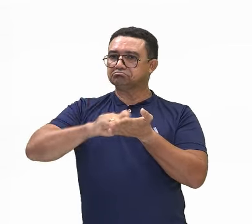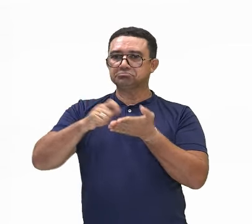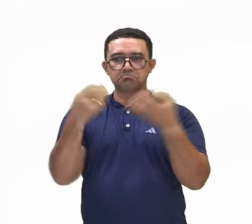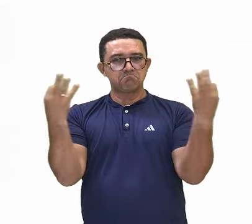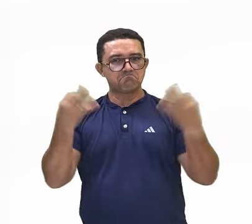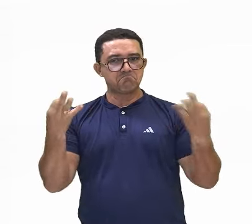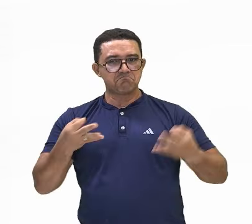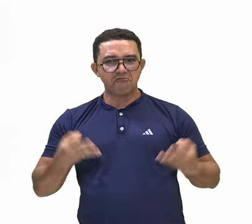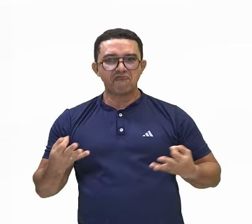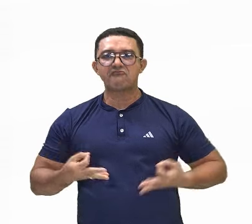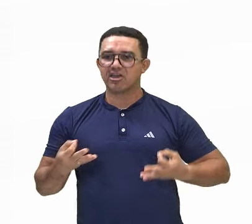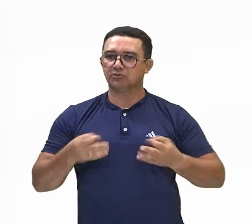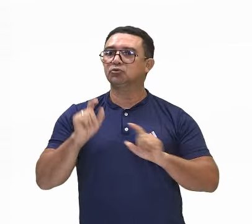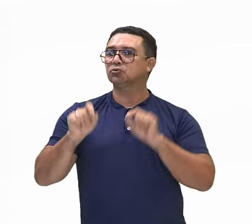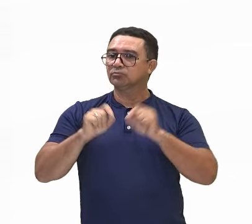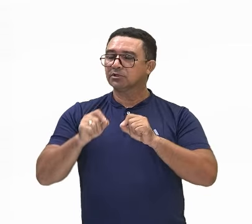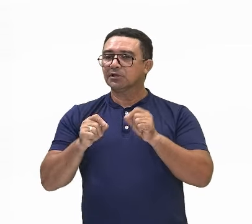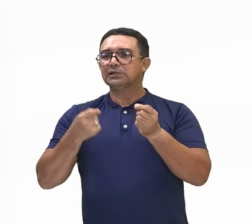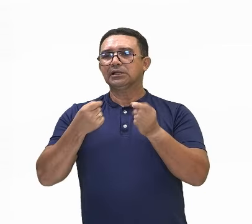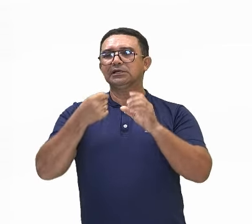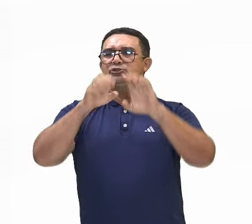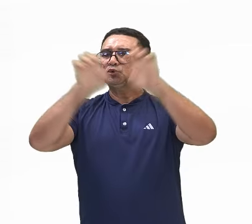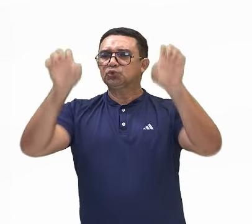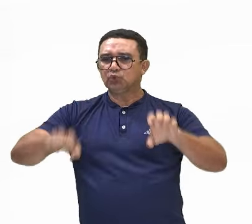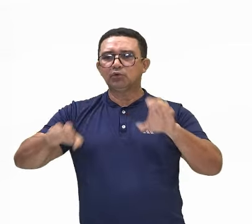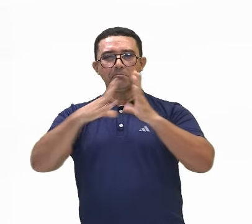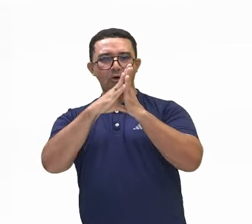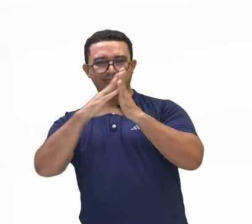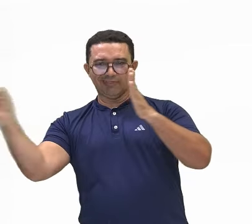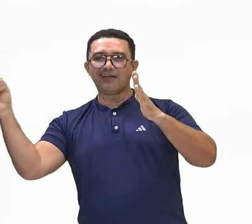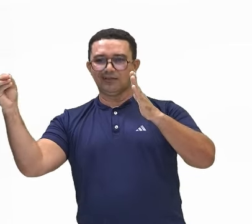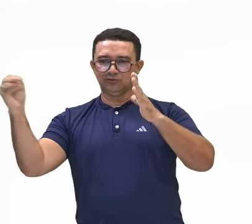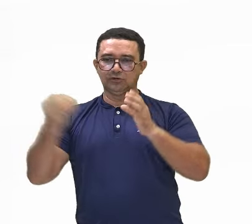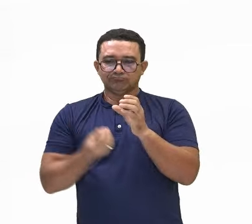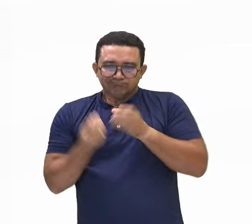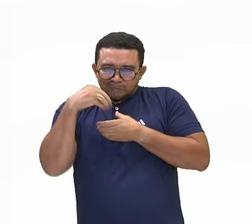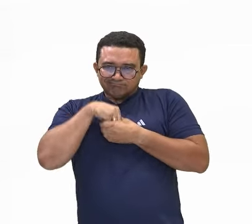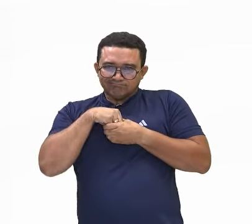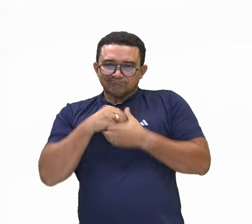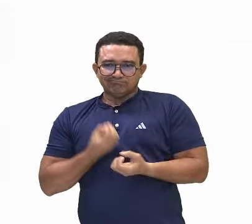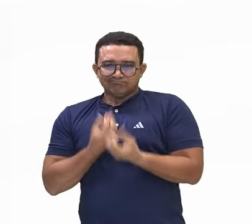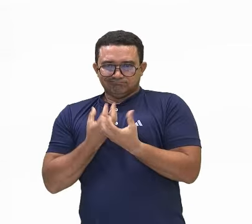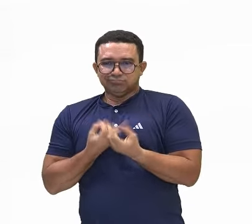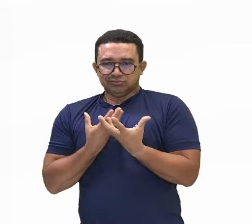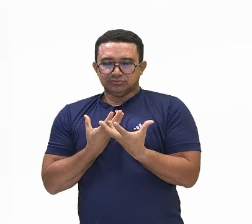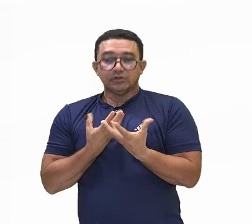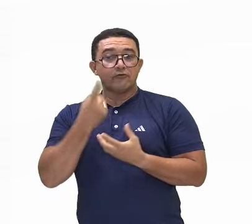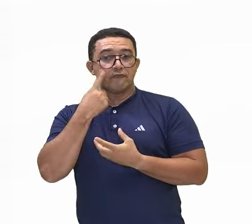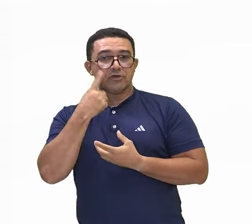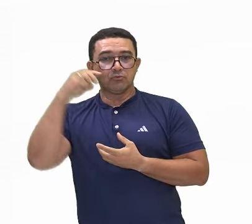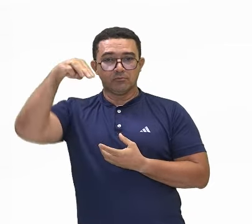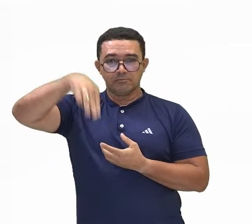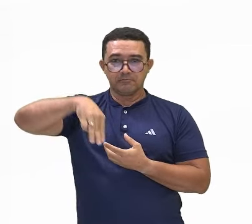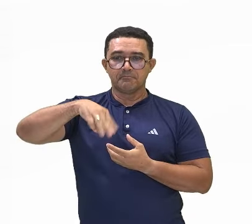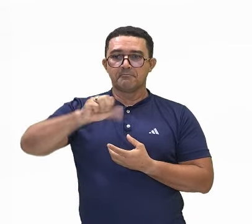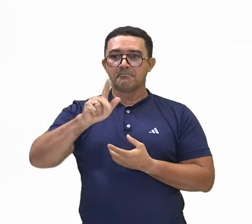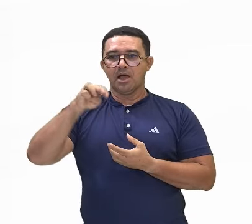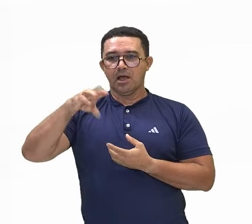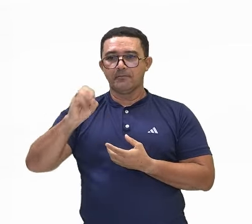qualidade, conforme exigido pelo parnasianismo. Escreveu Mármores, a gente leu aí, inclusive, o poema Vênus, não é?